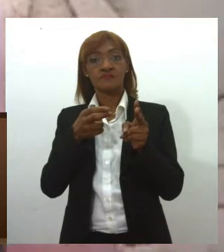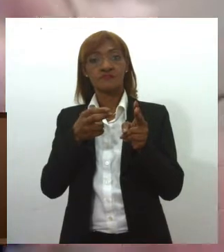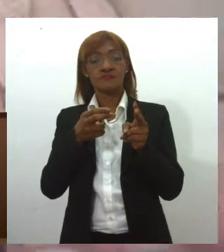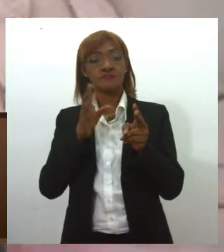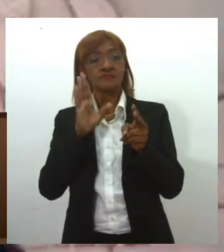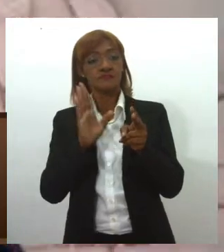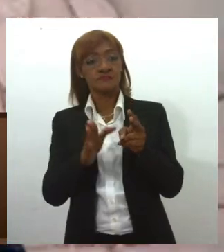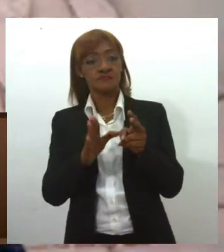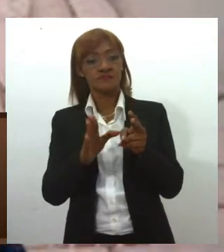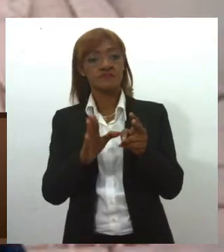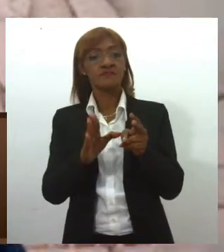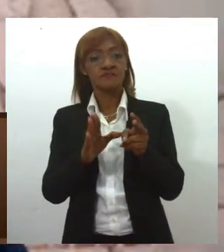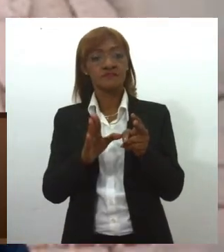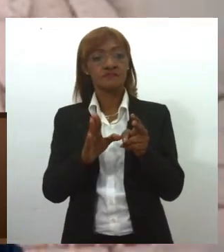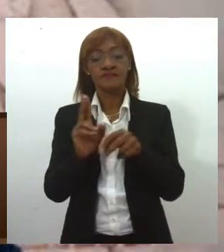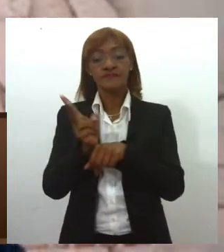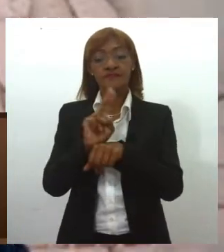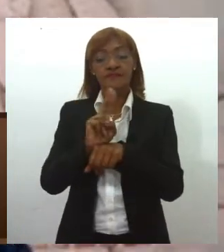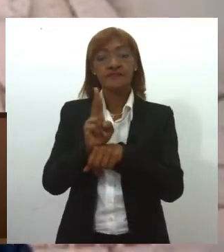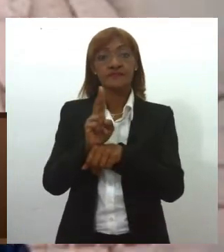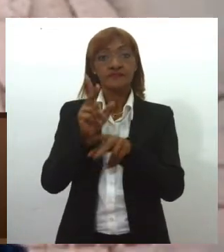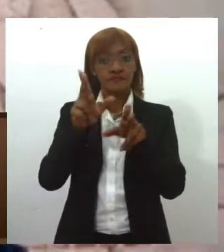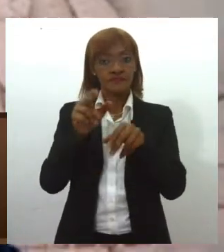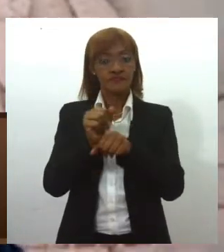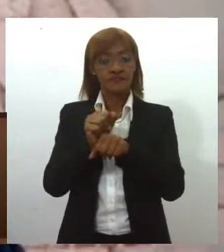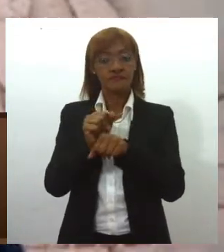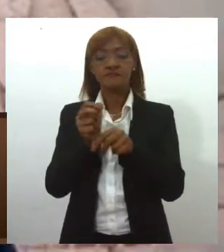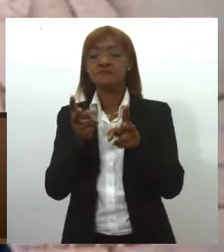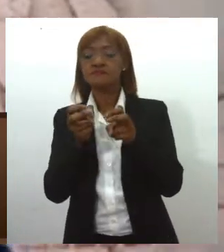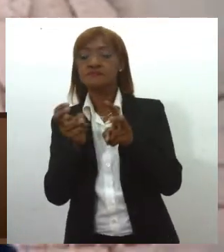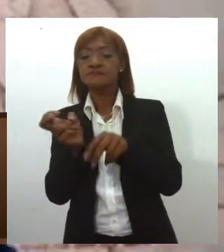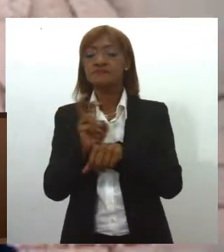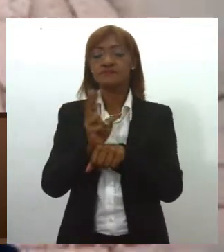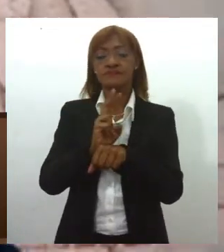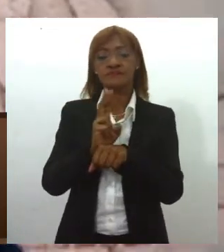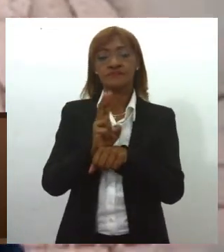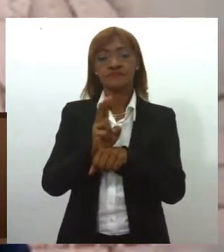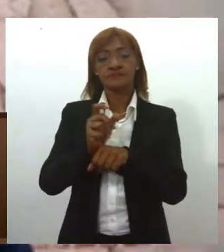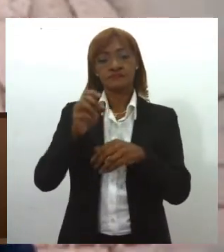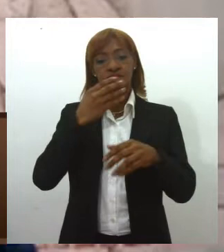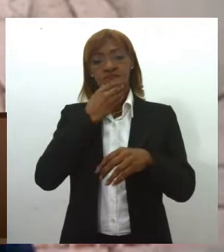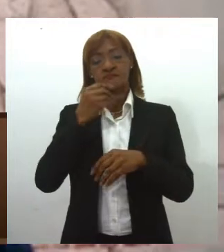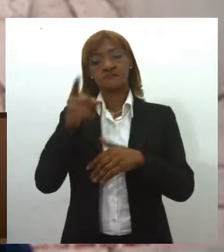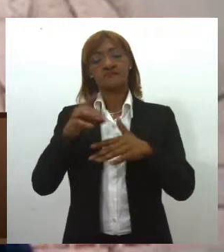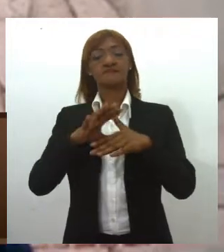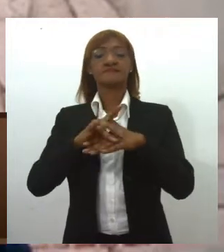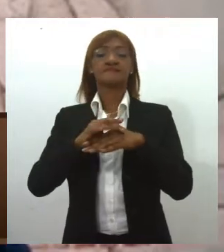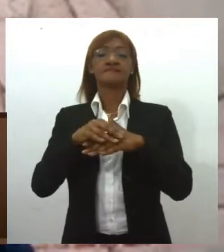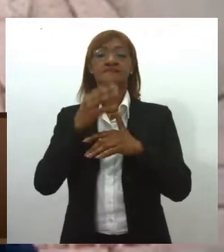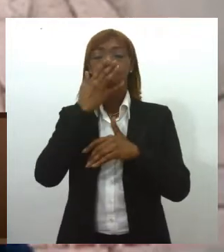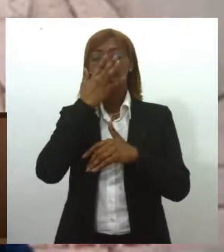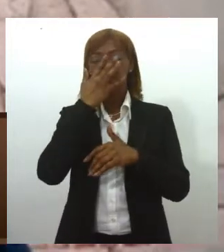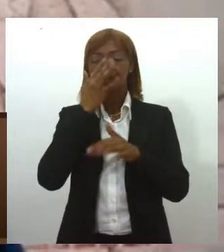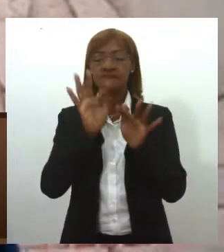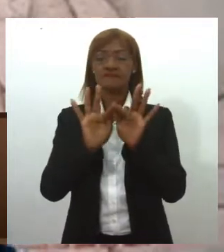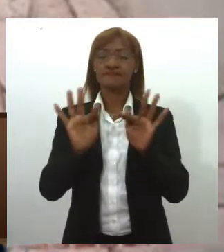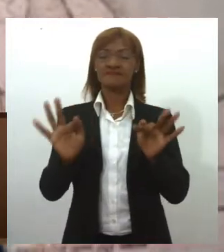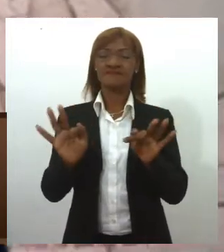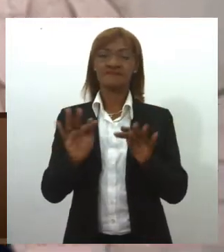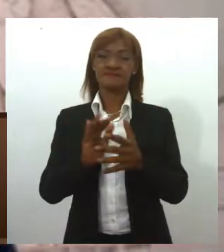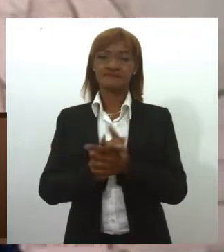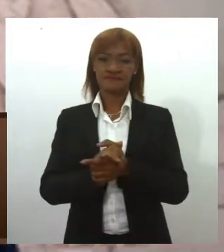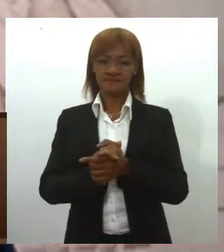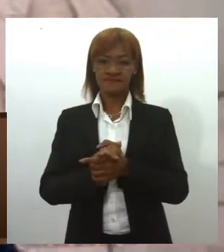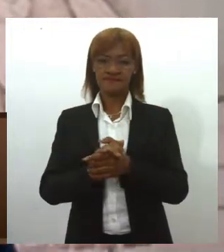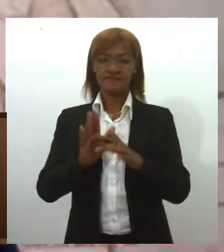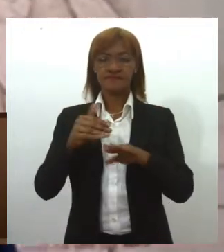gente chama de observação vigilante essa maneira de acompanhar alguns pacientes com doenças menos agressivas até que eles precisem